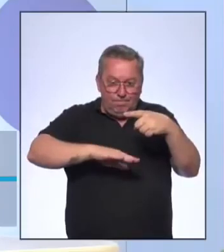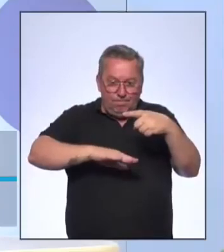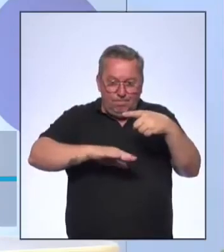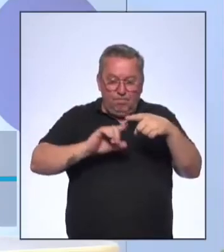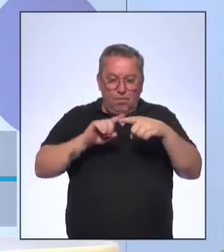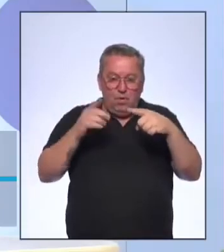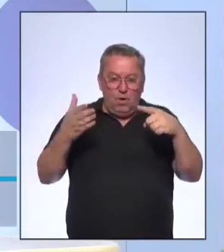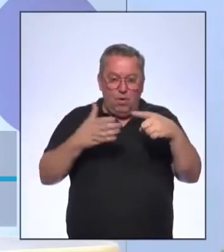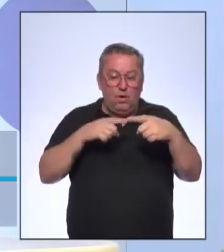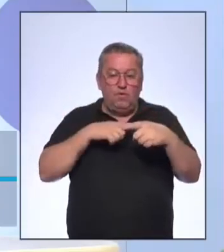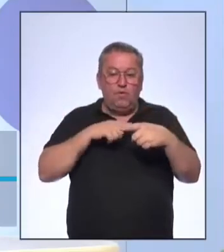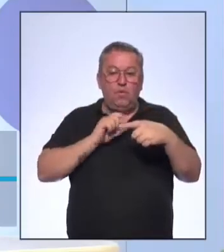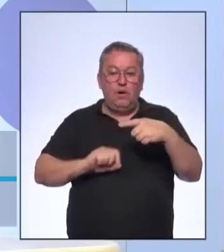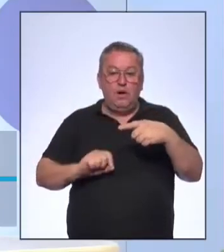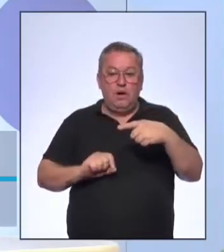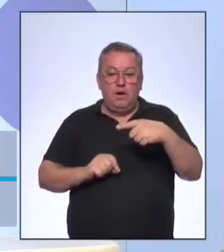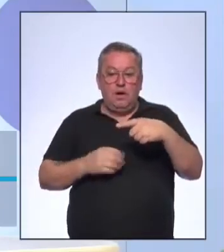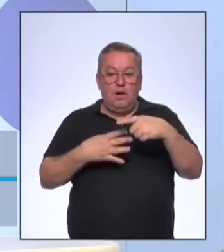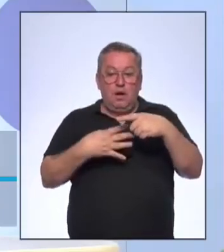nesse caso, nós tínhamos